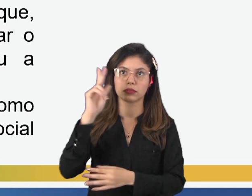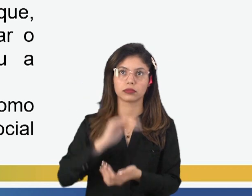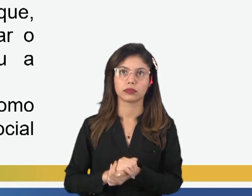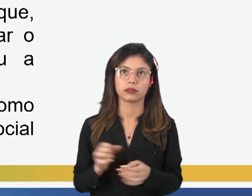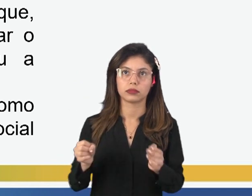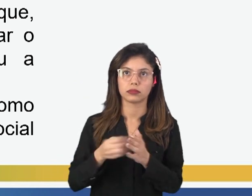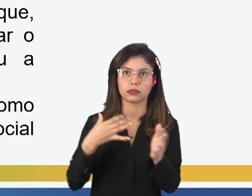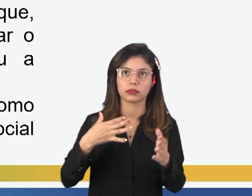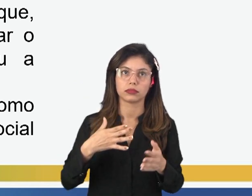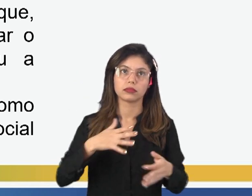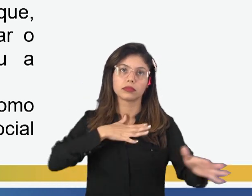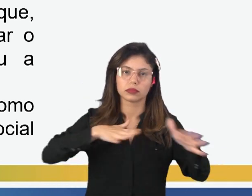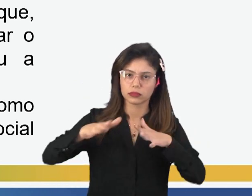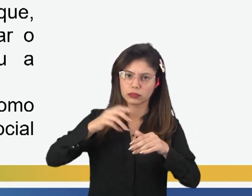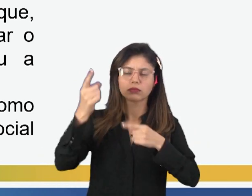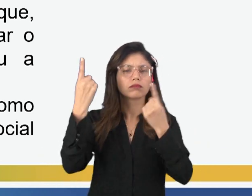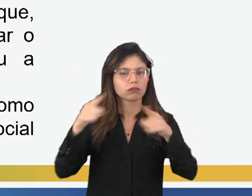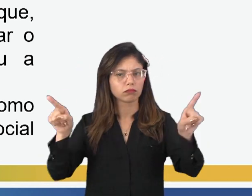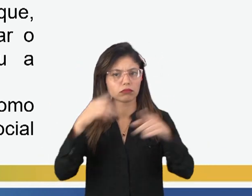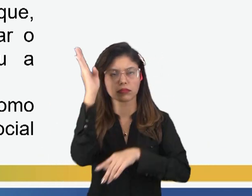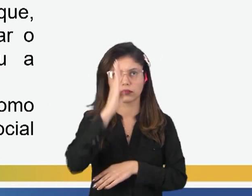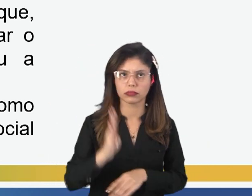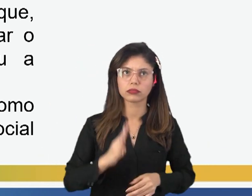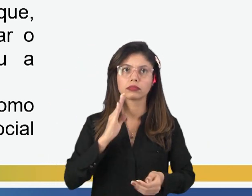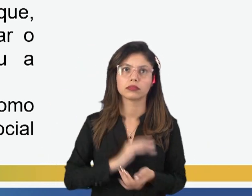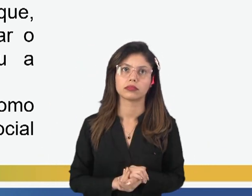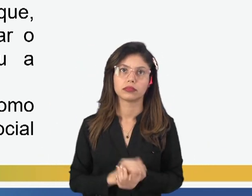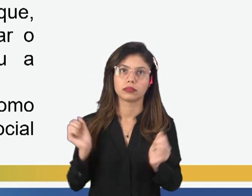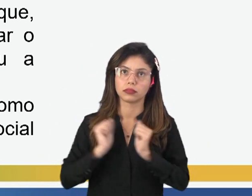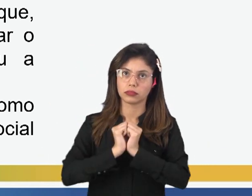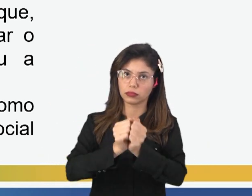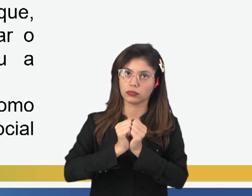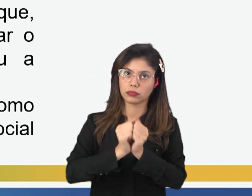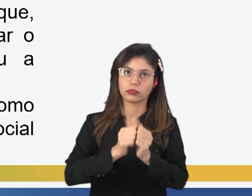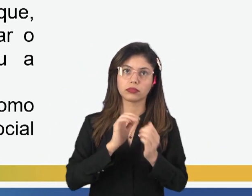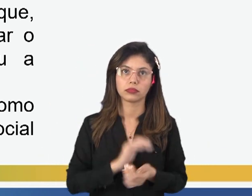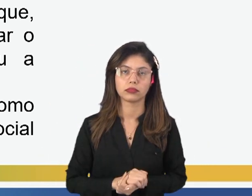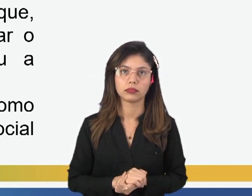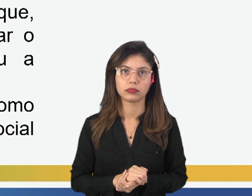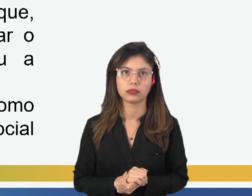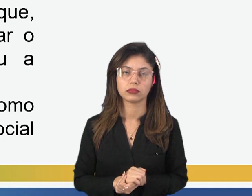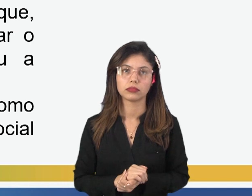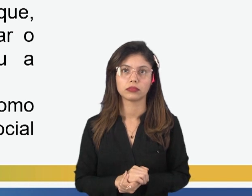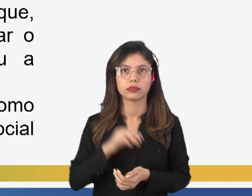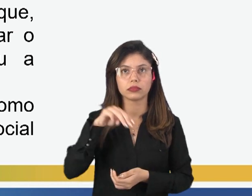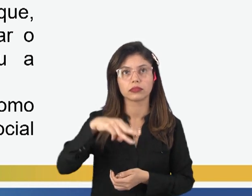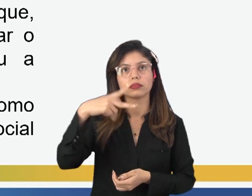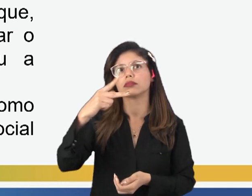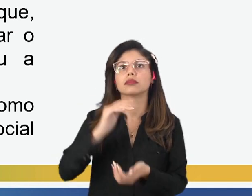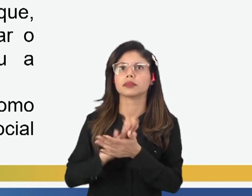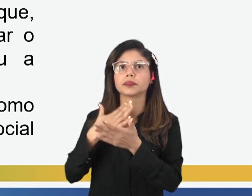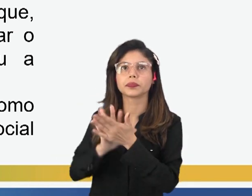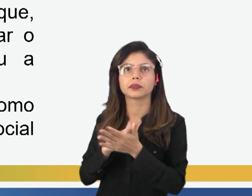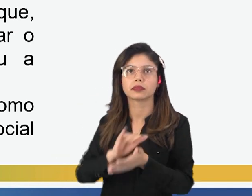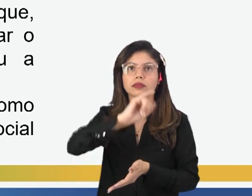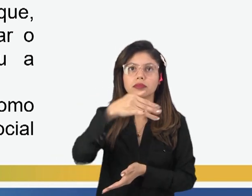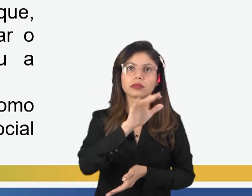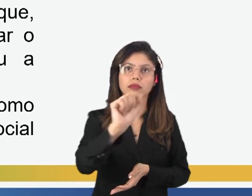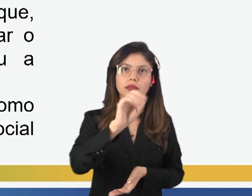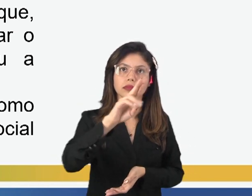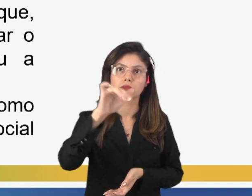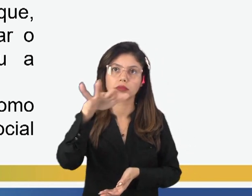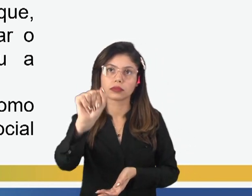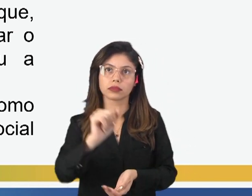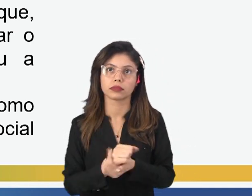de muita evolução na música brasileira e junto com esse MPB surge o samba, o jazz, a